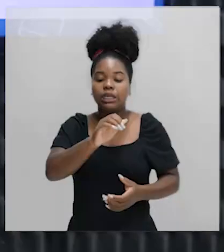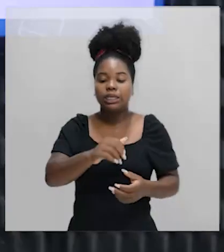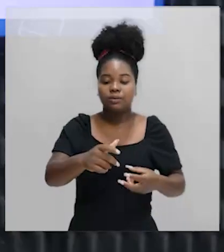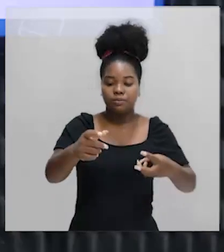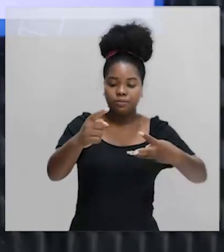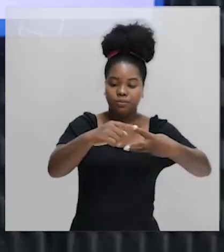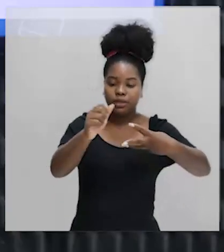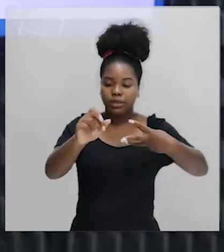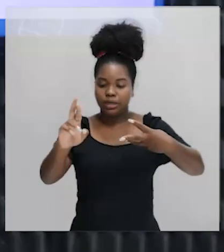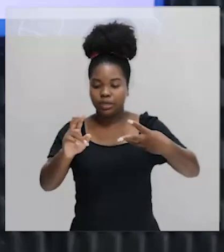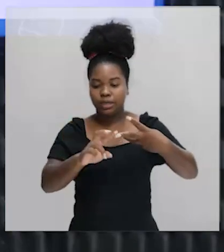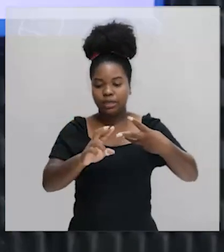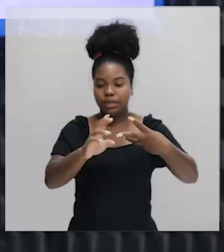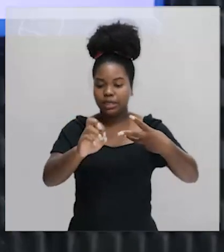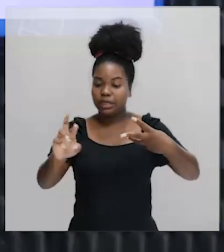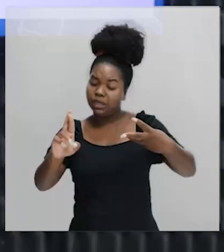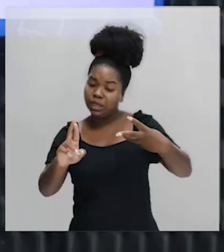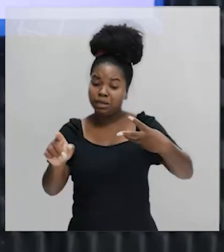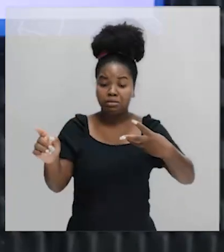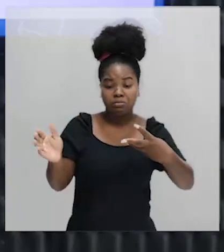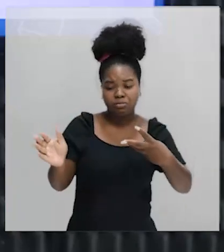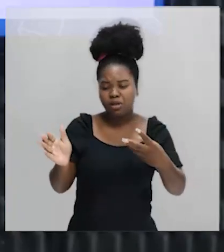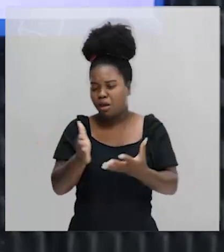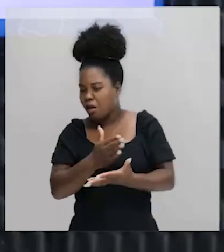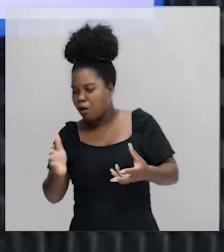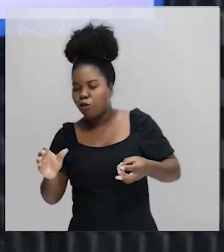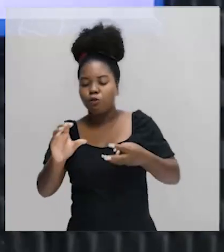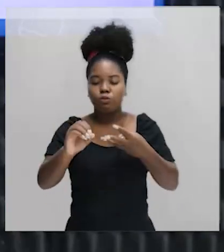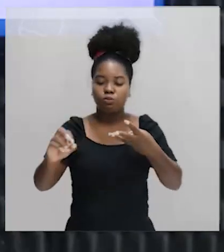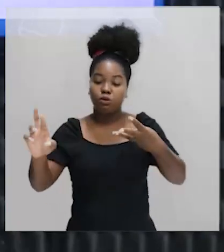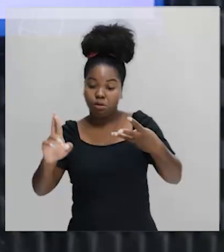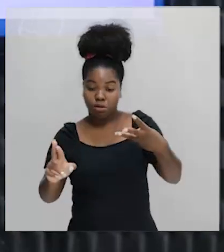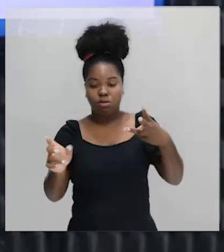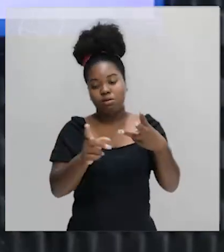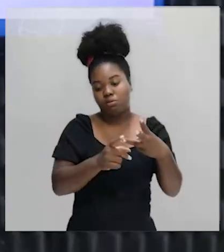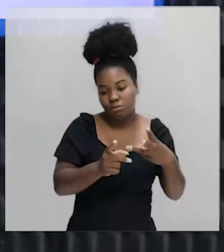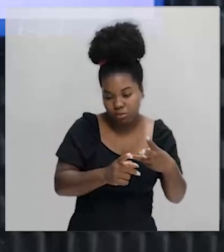conjugação ER, e aqueles poucos verbos terminados em OR,